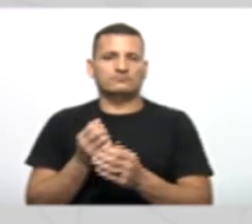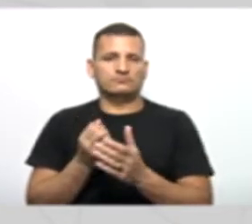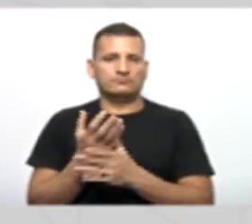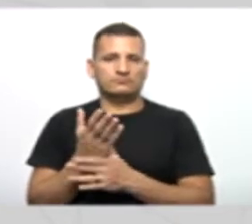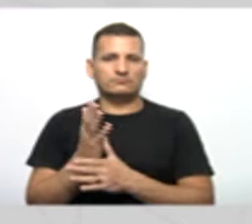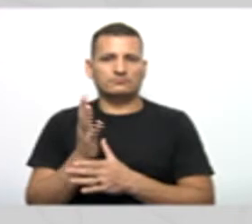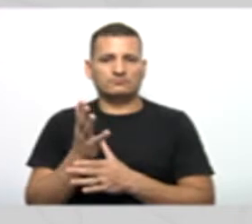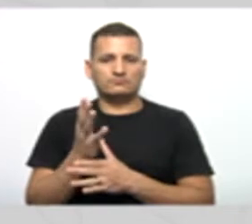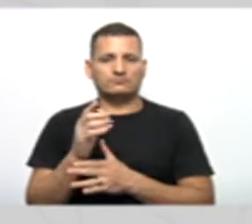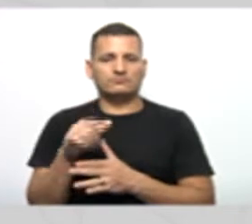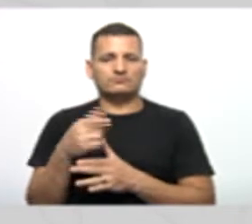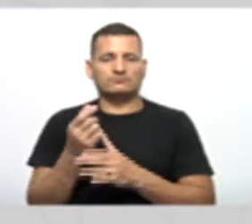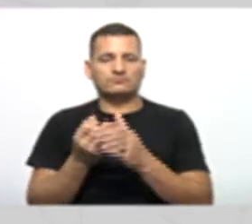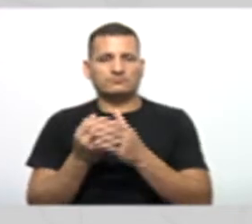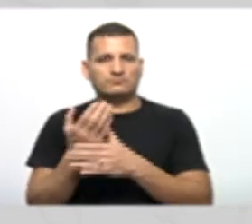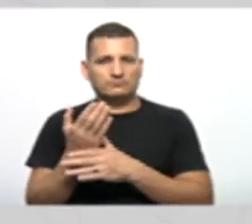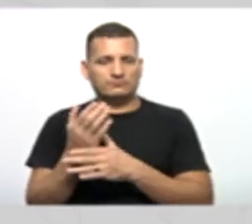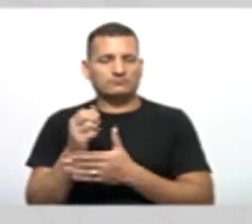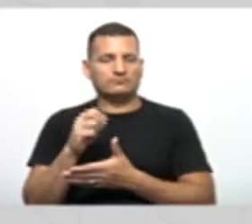uma tarefa